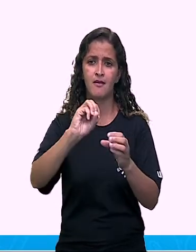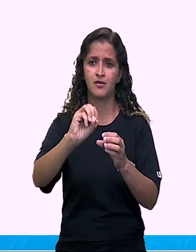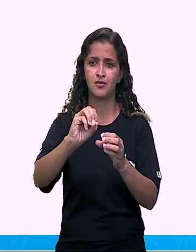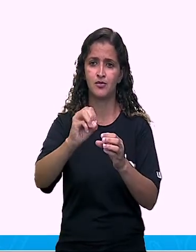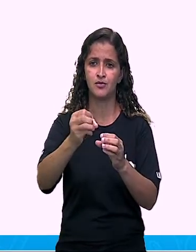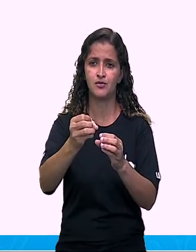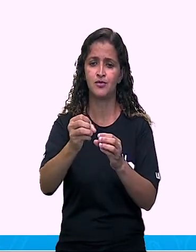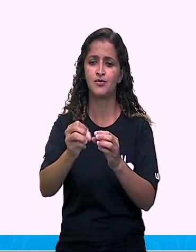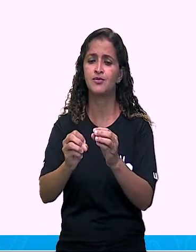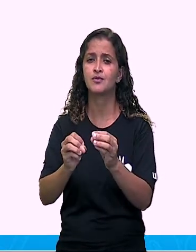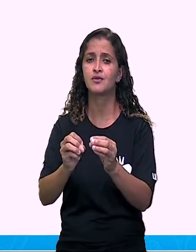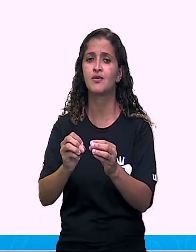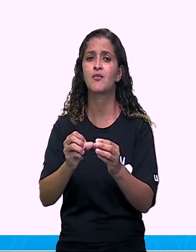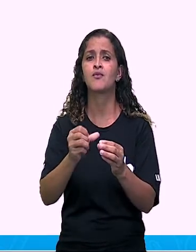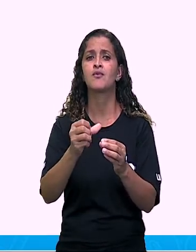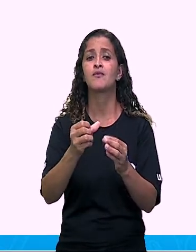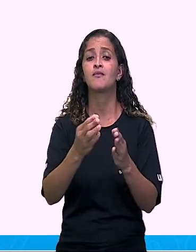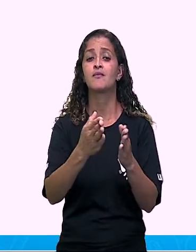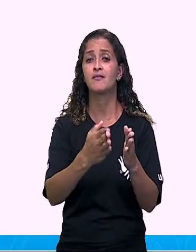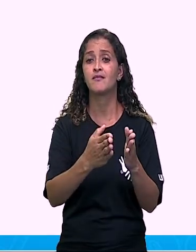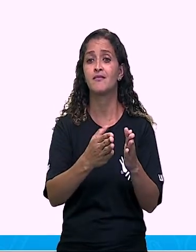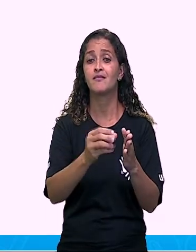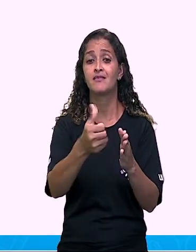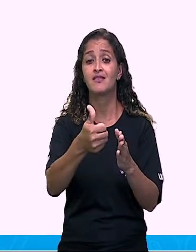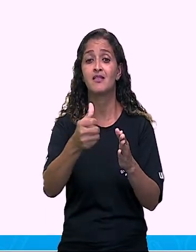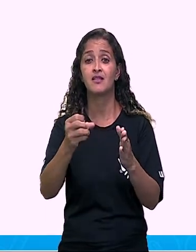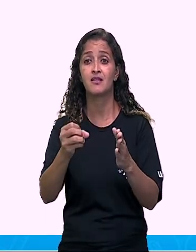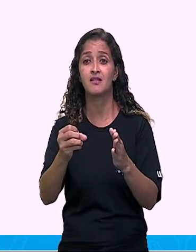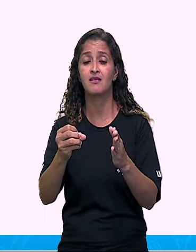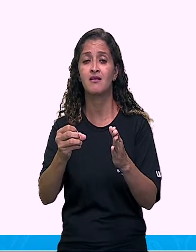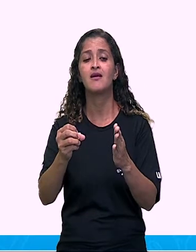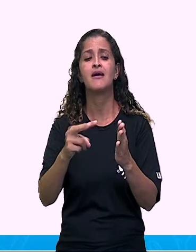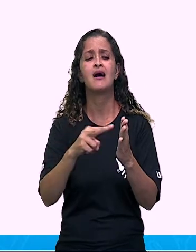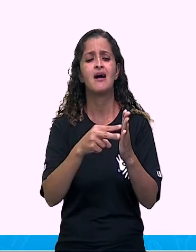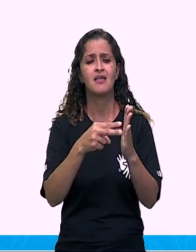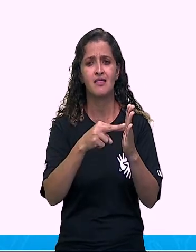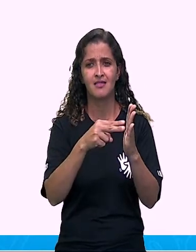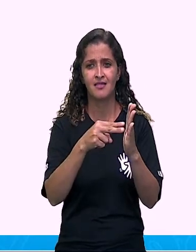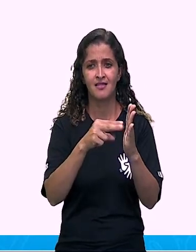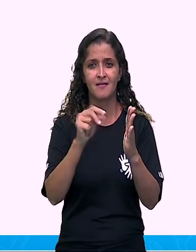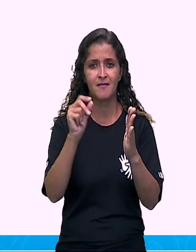quê? Quando eu coloco 1 é porque significa uma